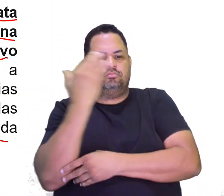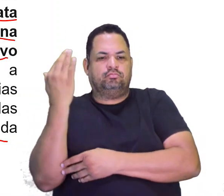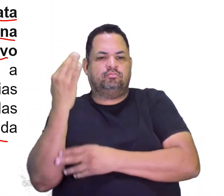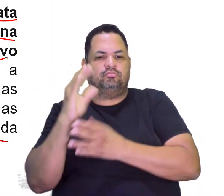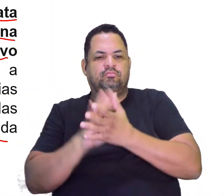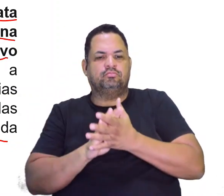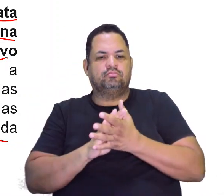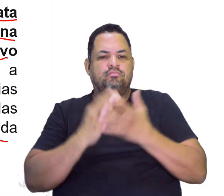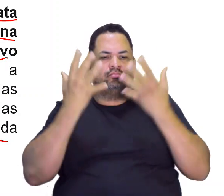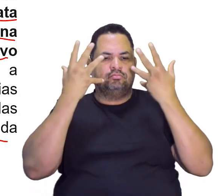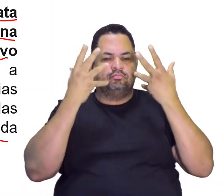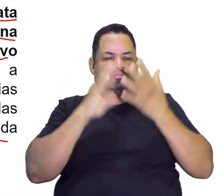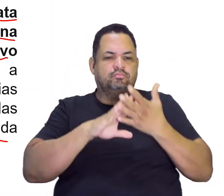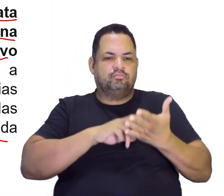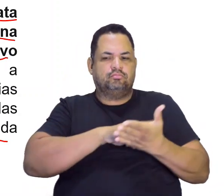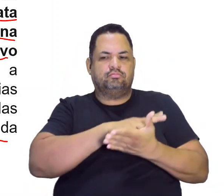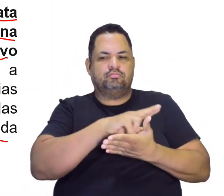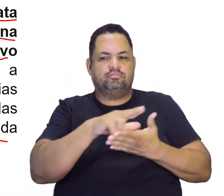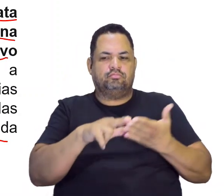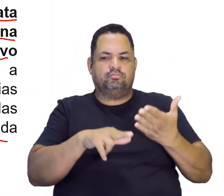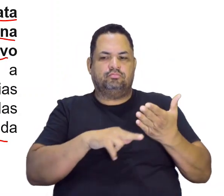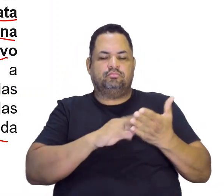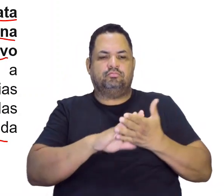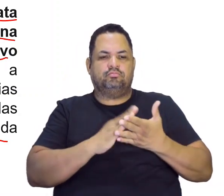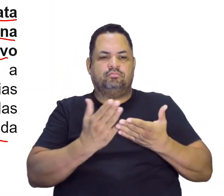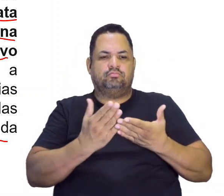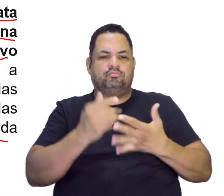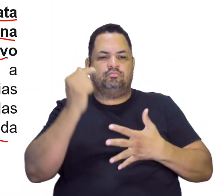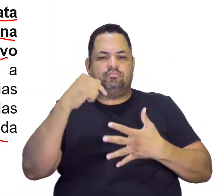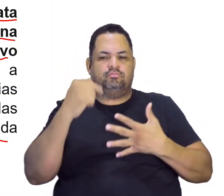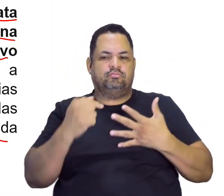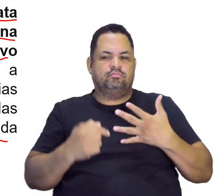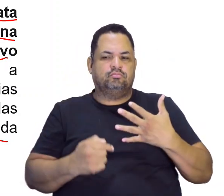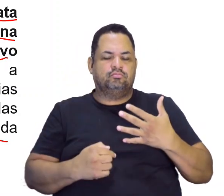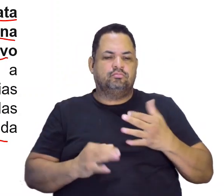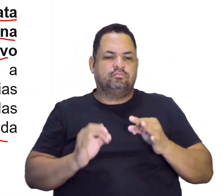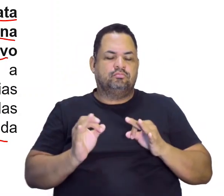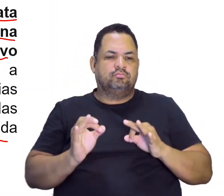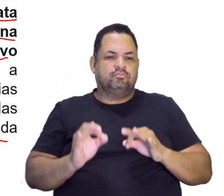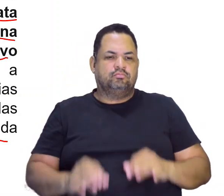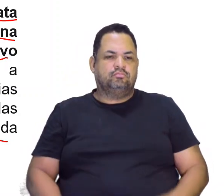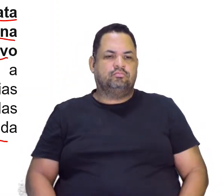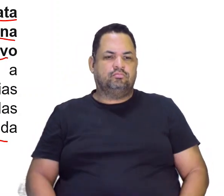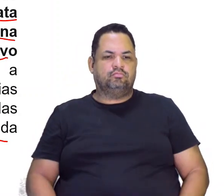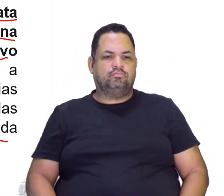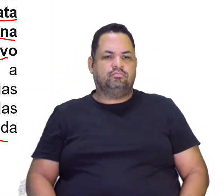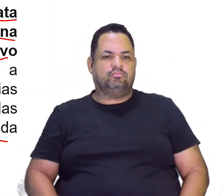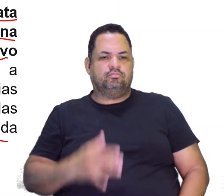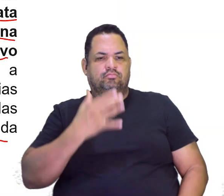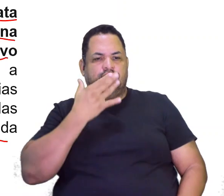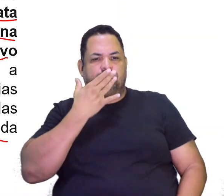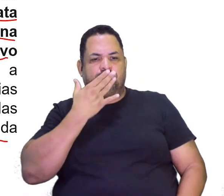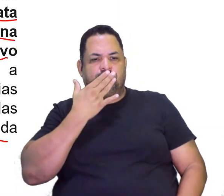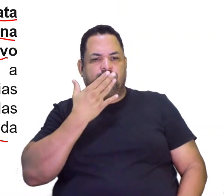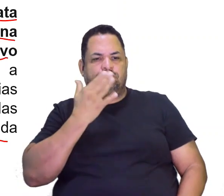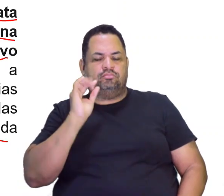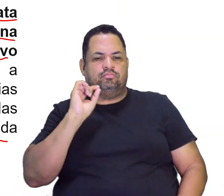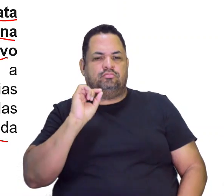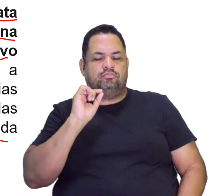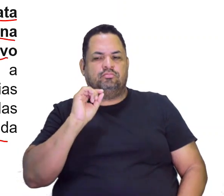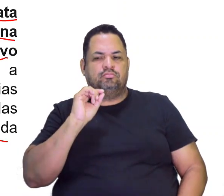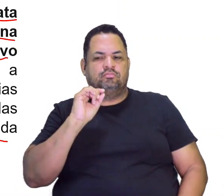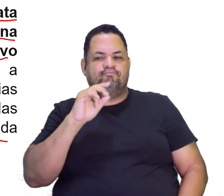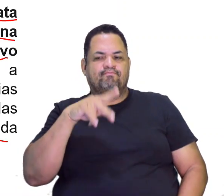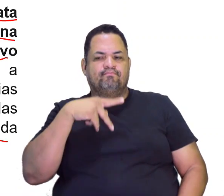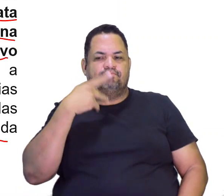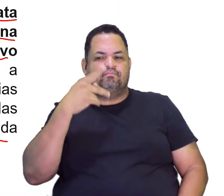e e vários outros itens aqui que são eh as cores ela fal ela falou